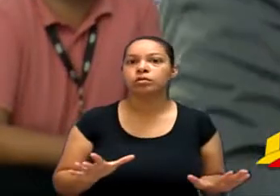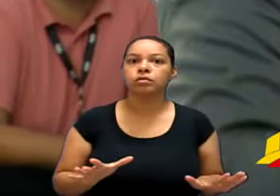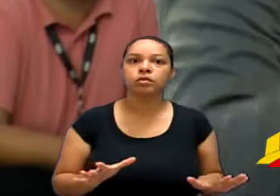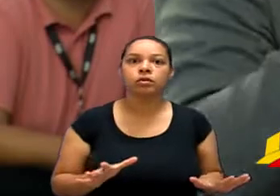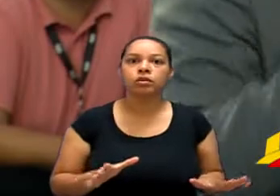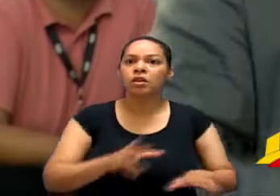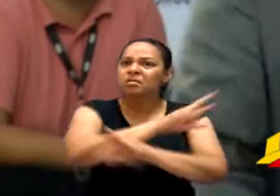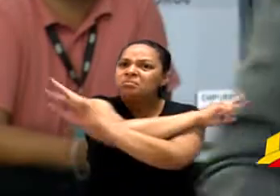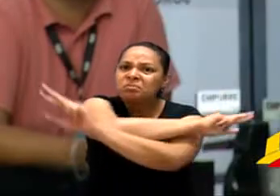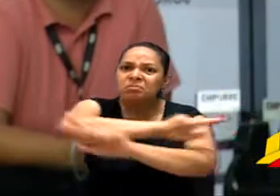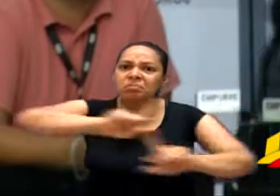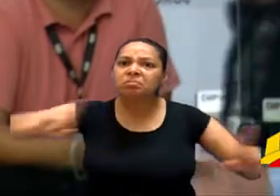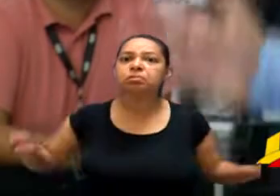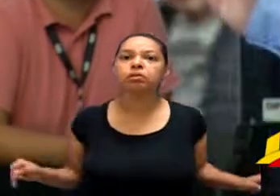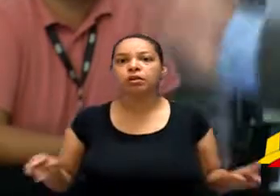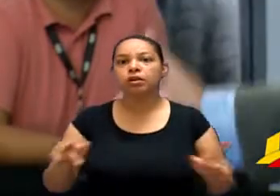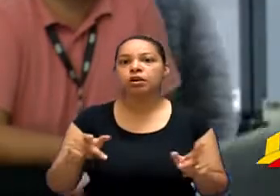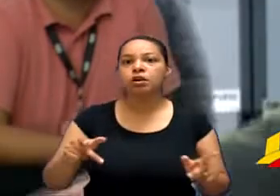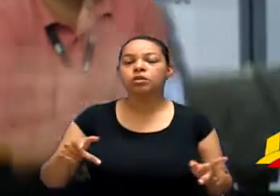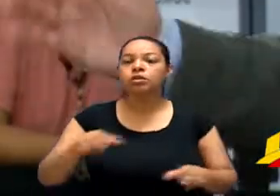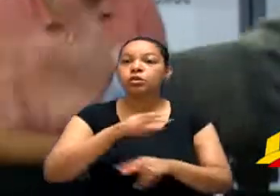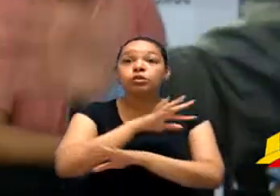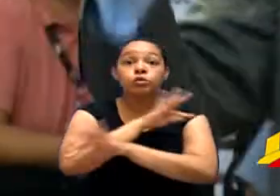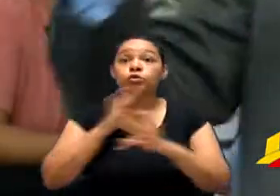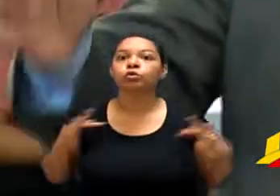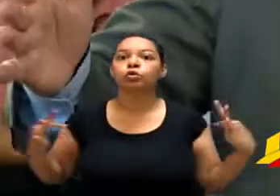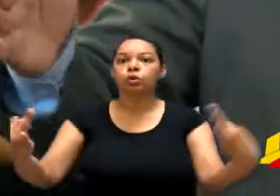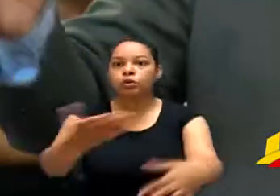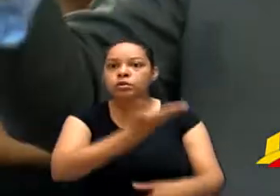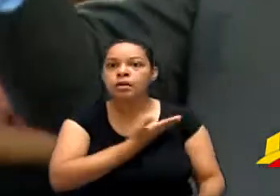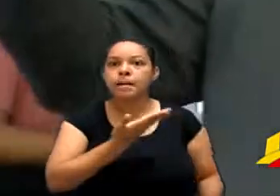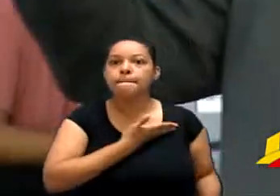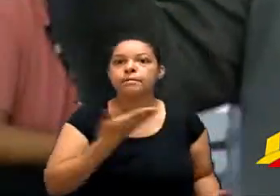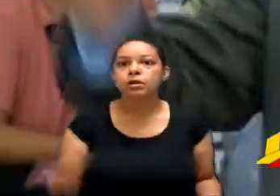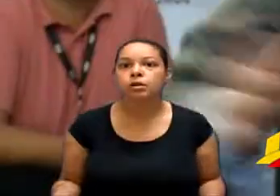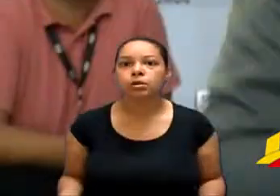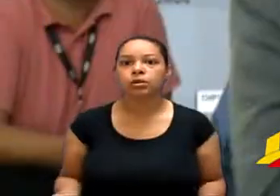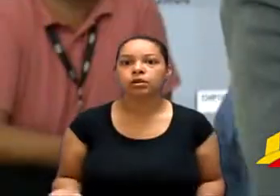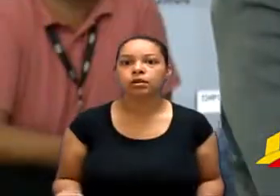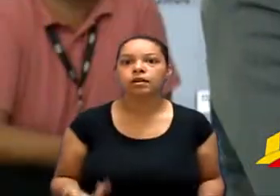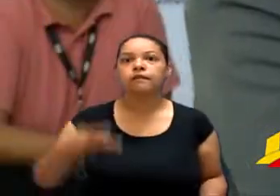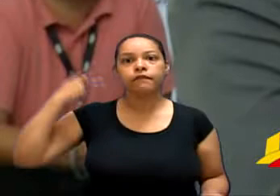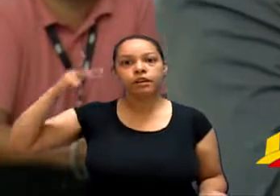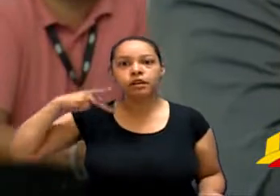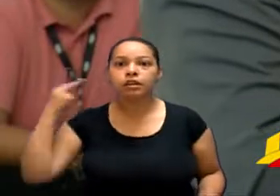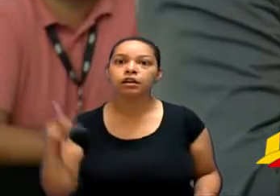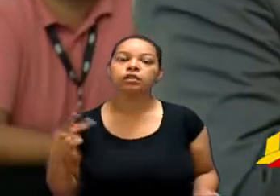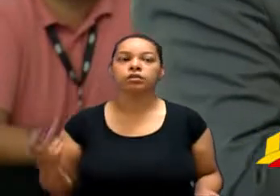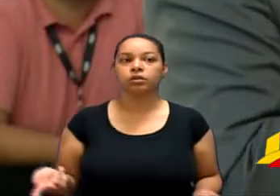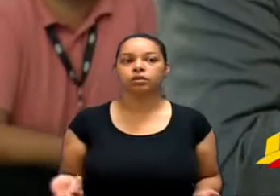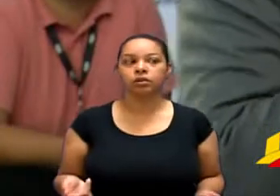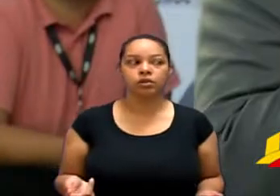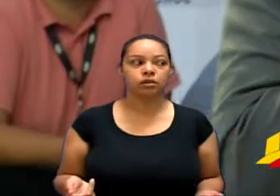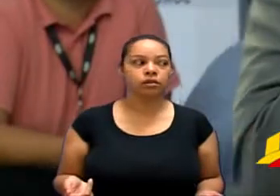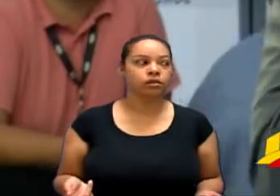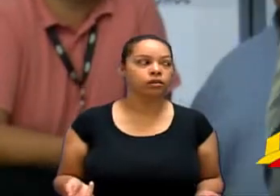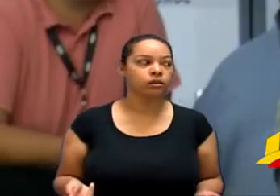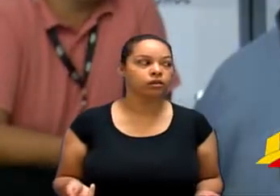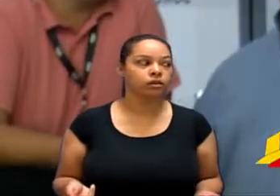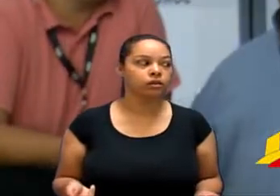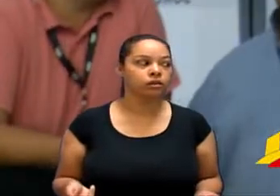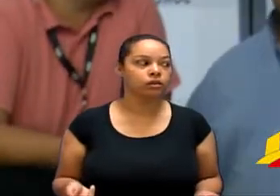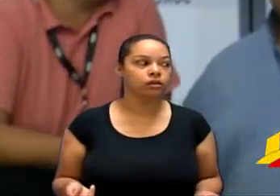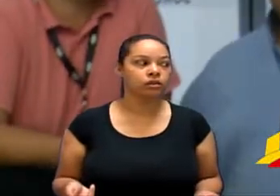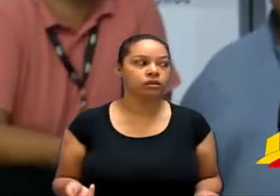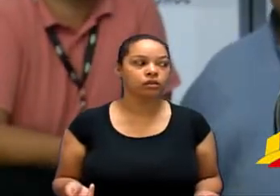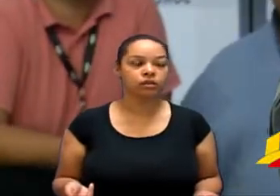Péricles Fausto todos os colegas aqui Ítalo França Fernanda vereadoras também Iara meu amigo Dylan